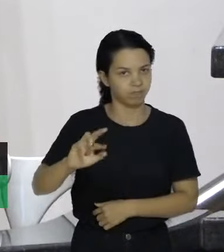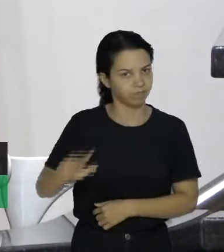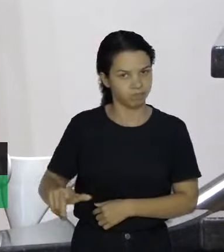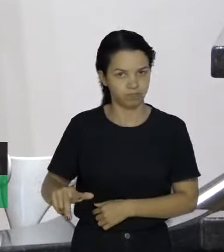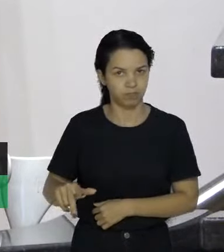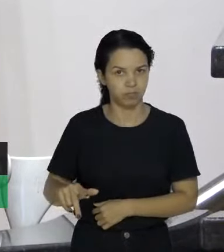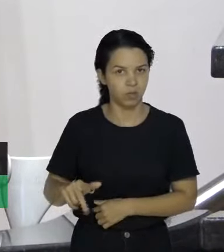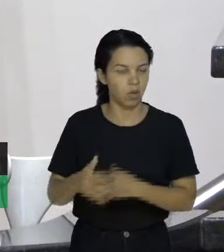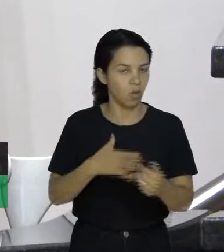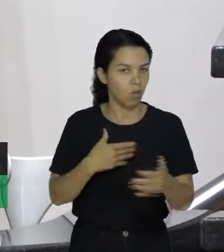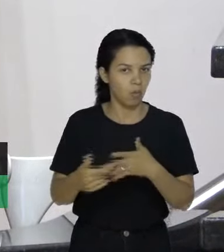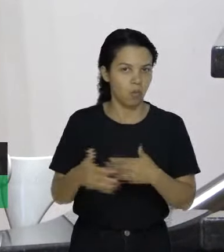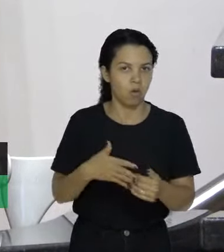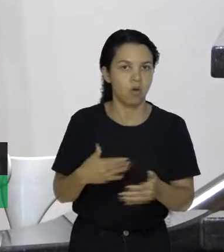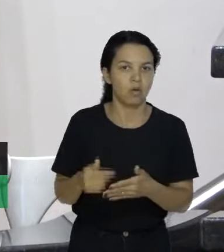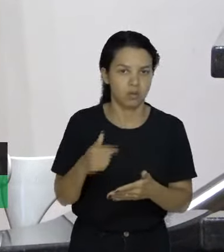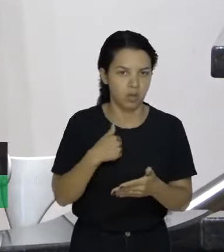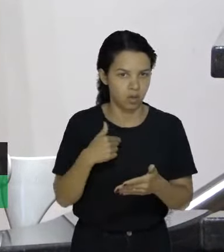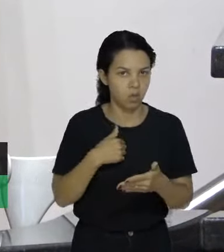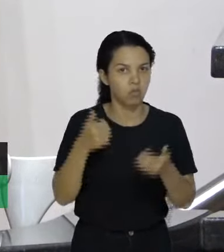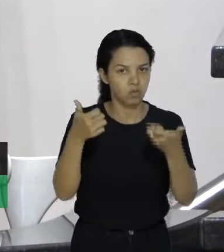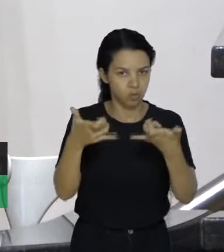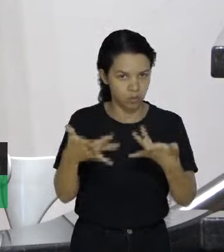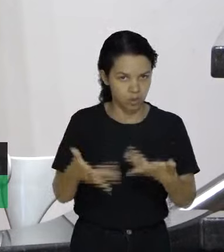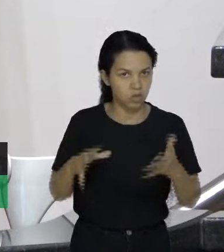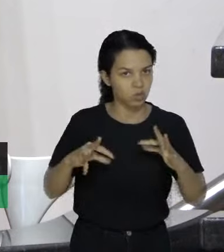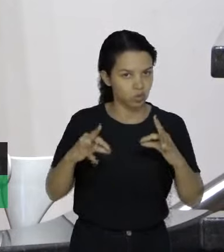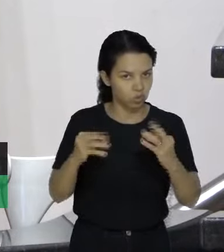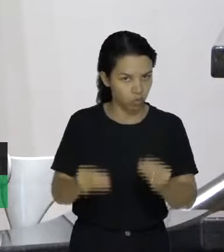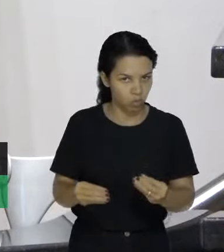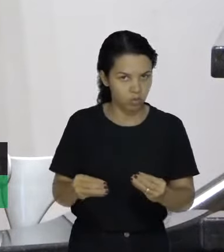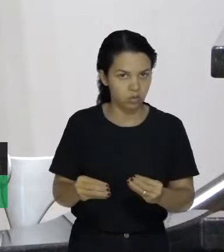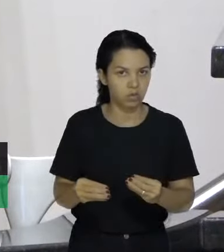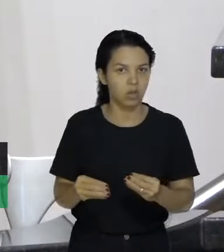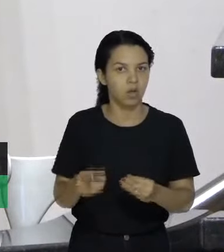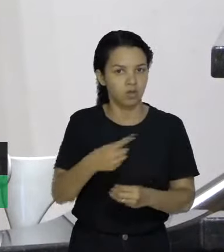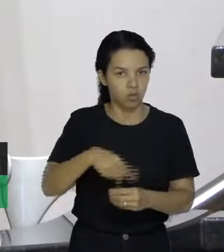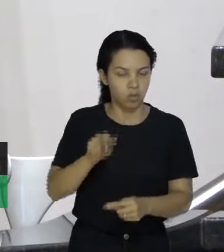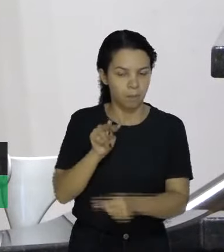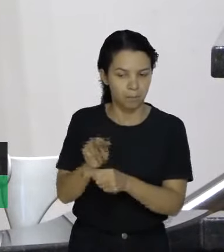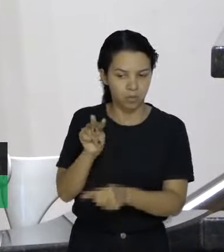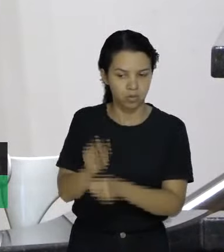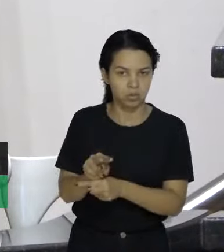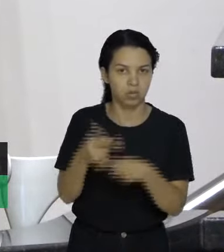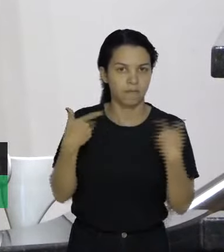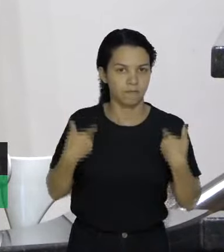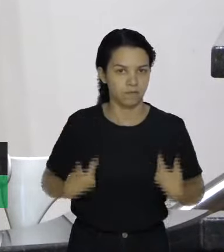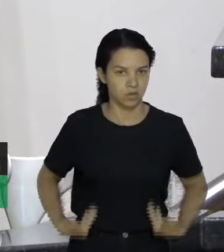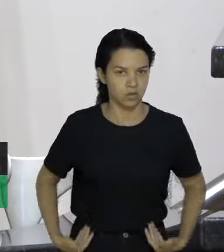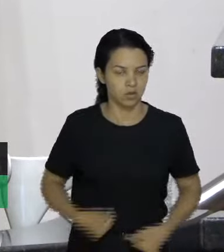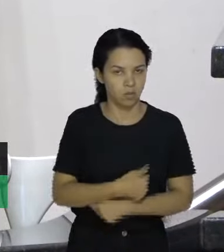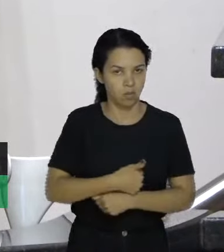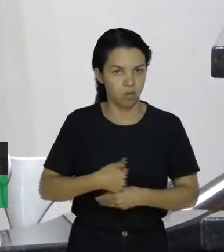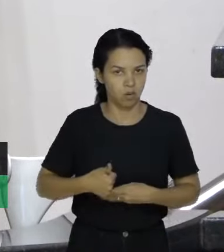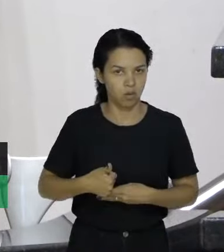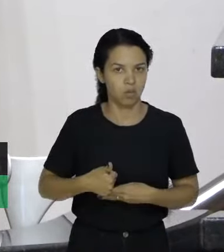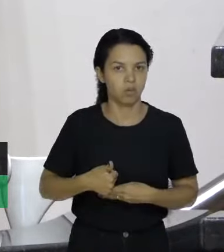hipóteses que eu citei busca-se conferir a maior proteção a integridade física e moral dos presos